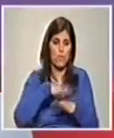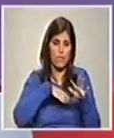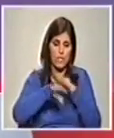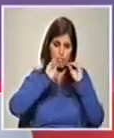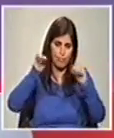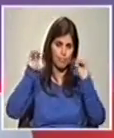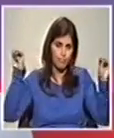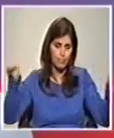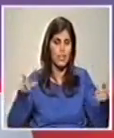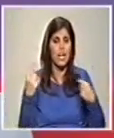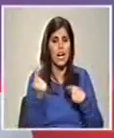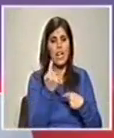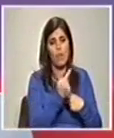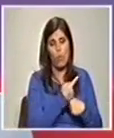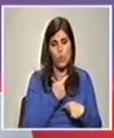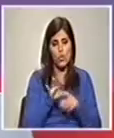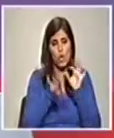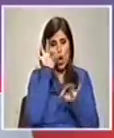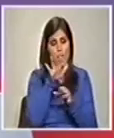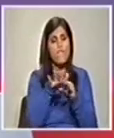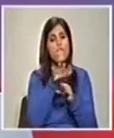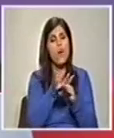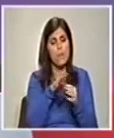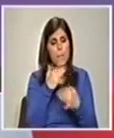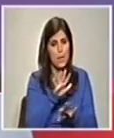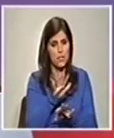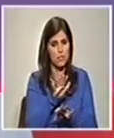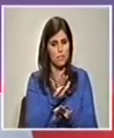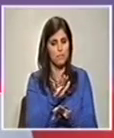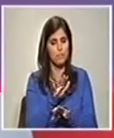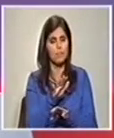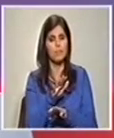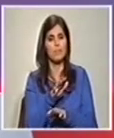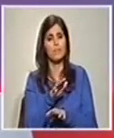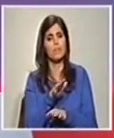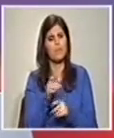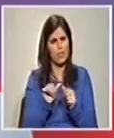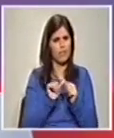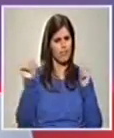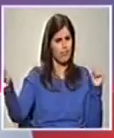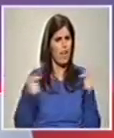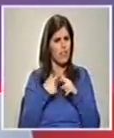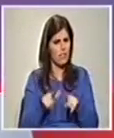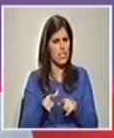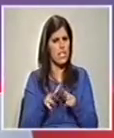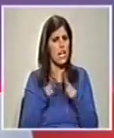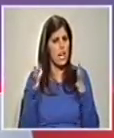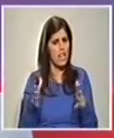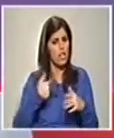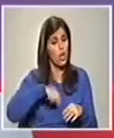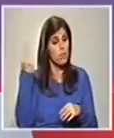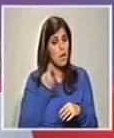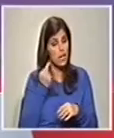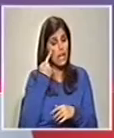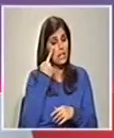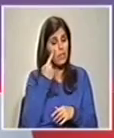Depois, cada um dos investidores sociais escolhe a forma, mas, francamente, o hiato ainda é grande e, portanto, temos que ser nós a estar atentos. Uhum. Porque do